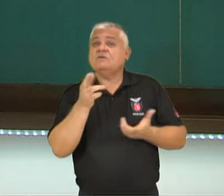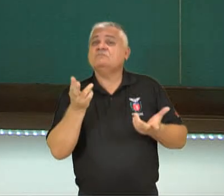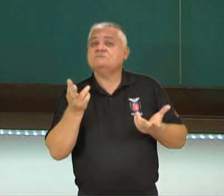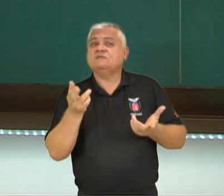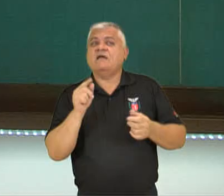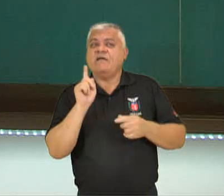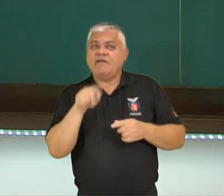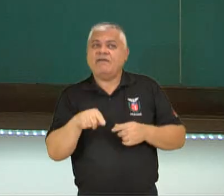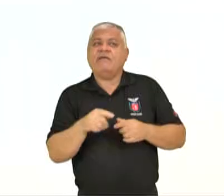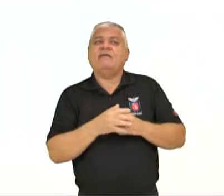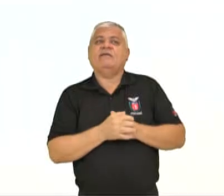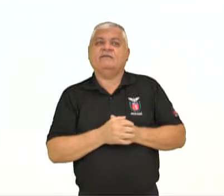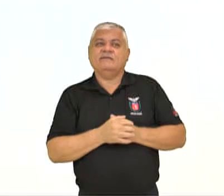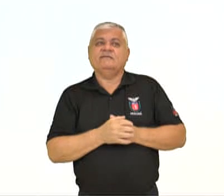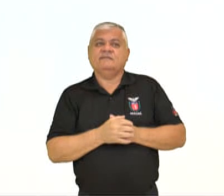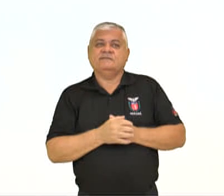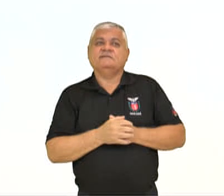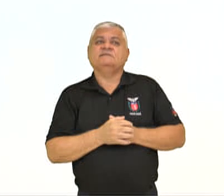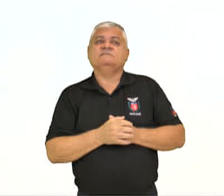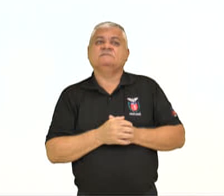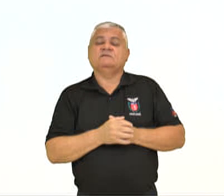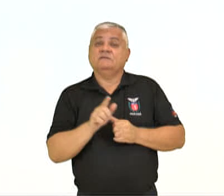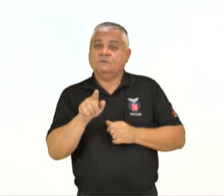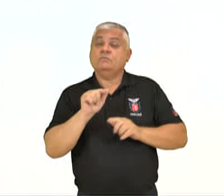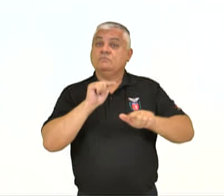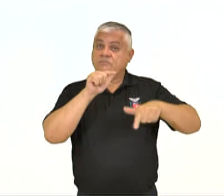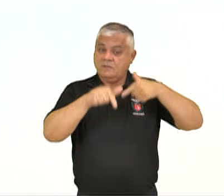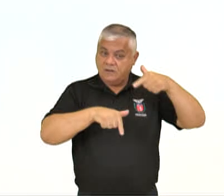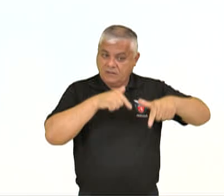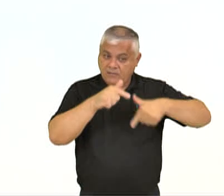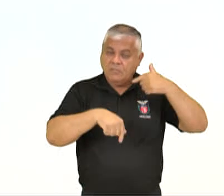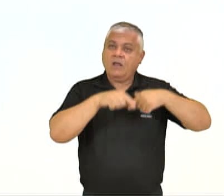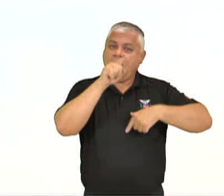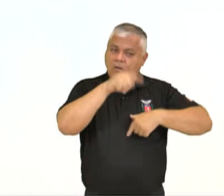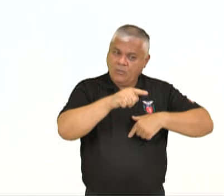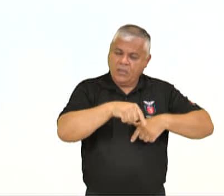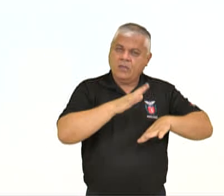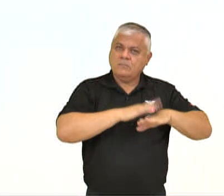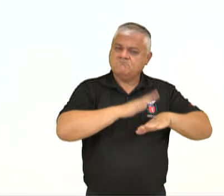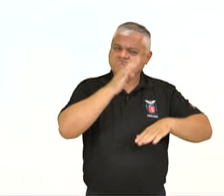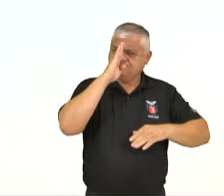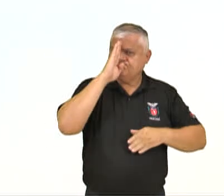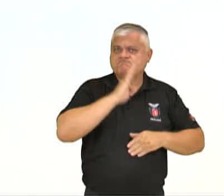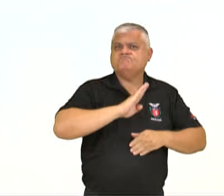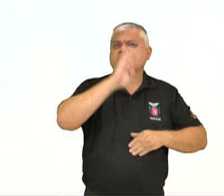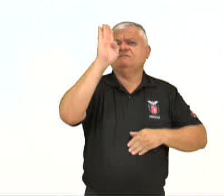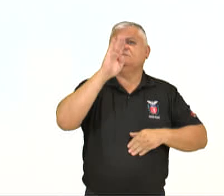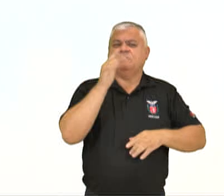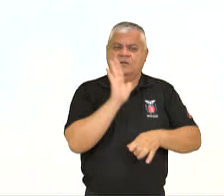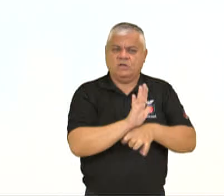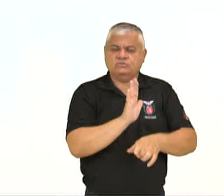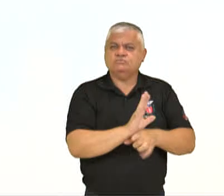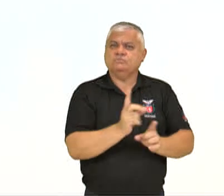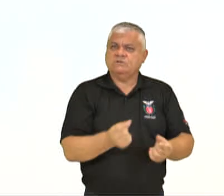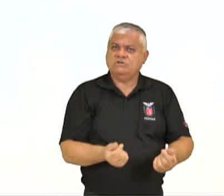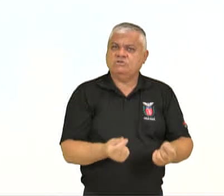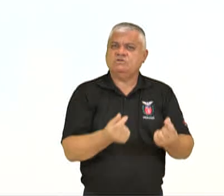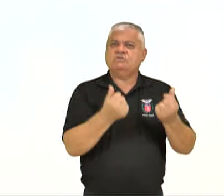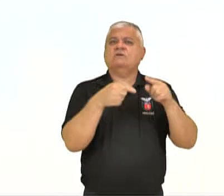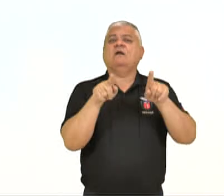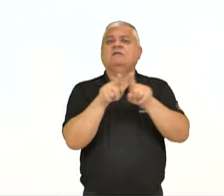né, considerando tais informações, é a seguinte: o trabalho como fonte de riqueza, a